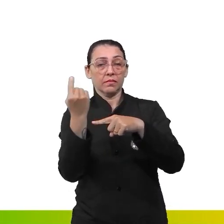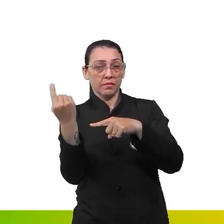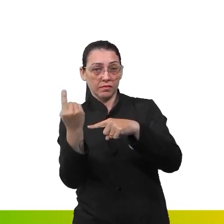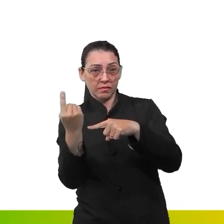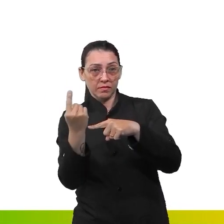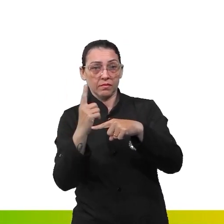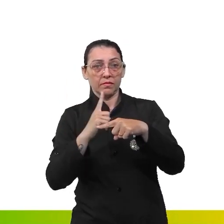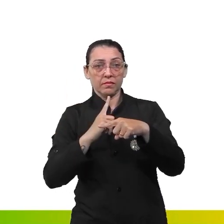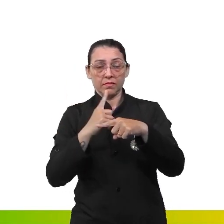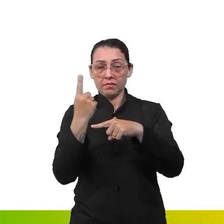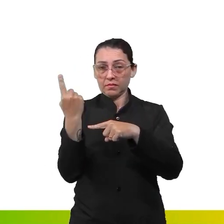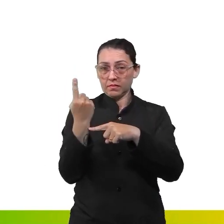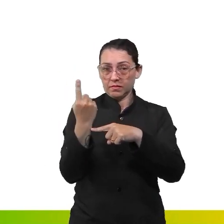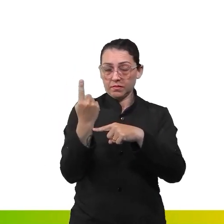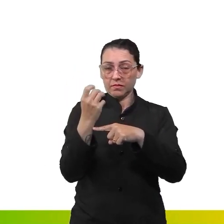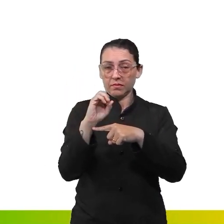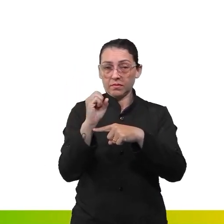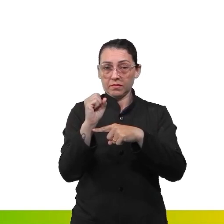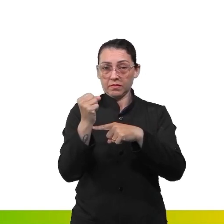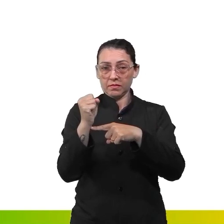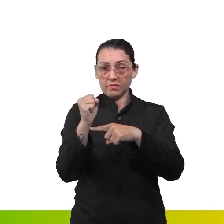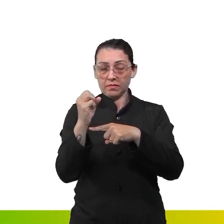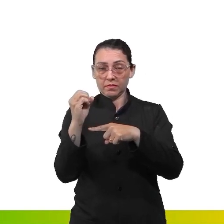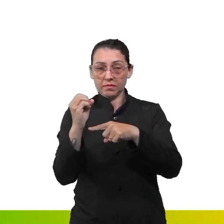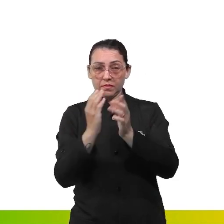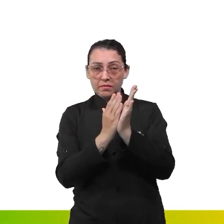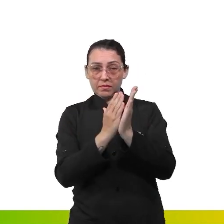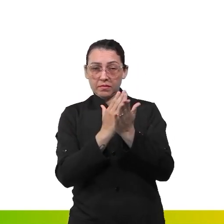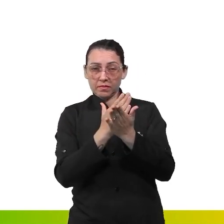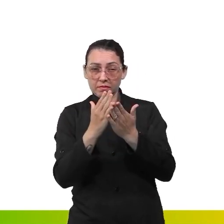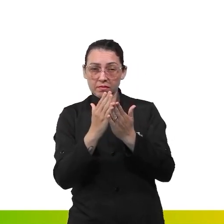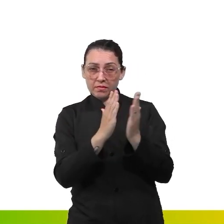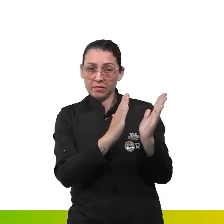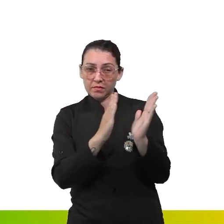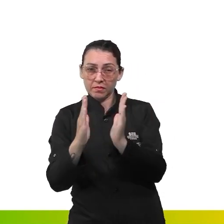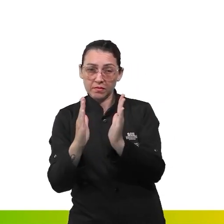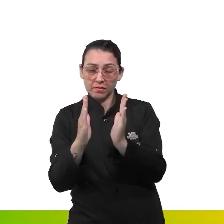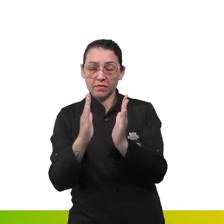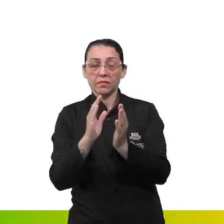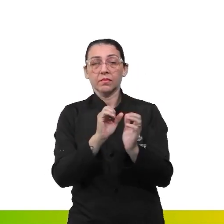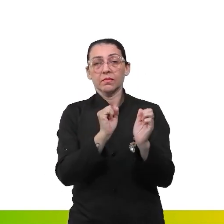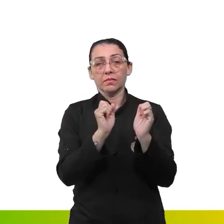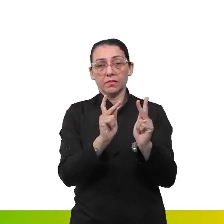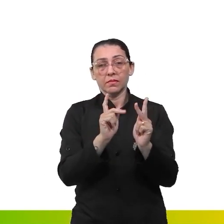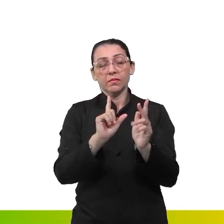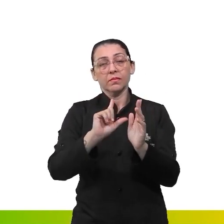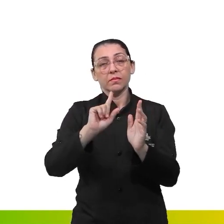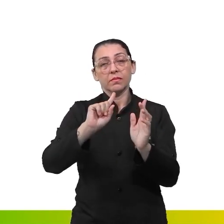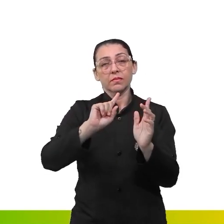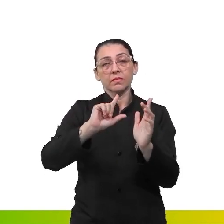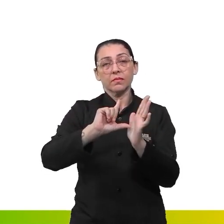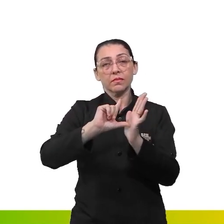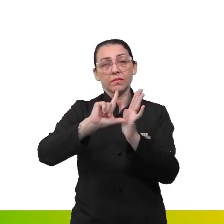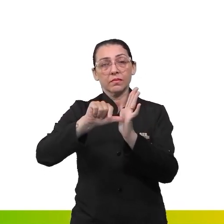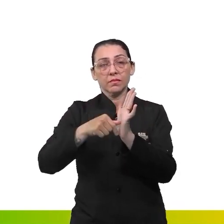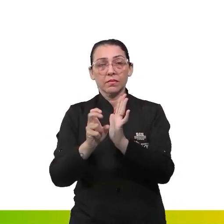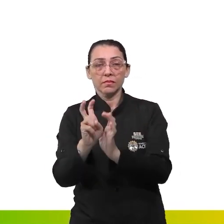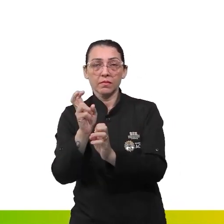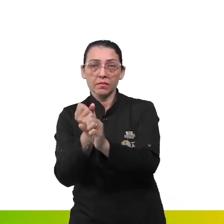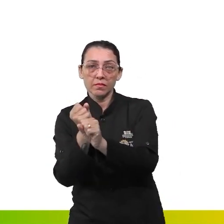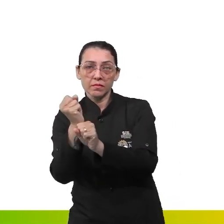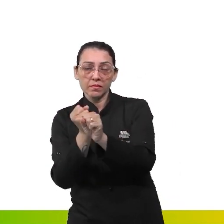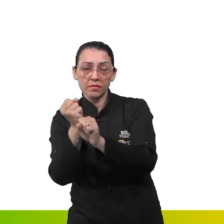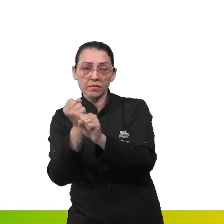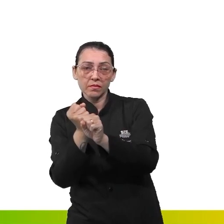obter aqui, 1, 80, lá no período inicial. Ok? Depois de 5 anos, agora